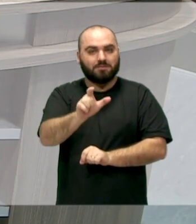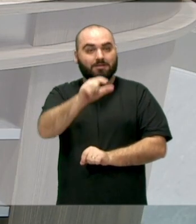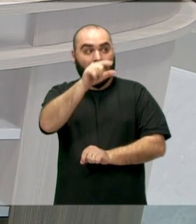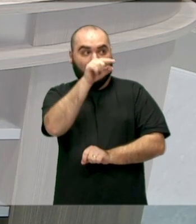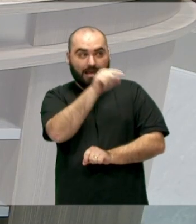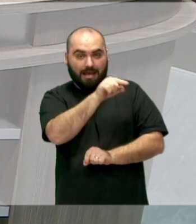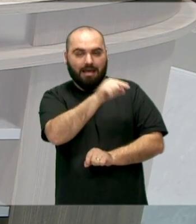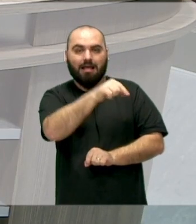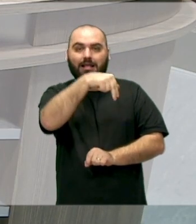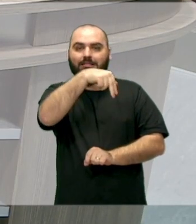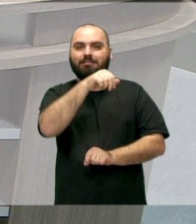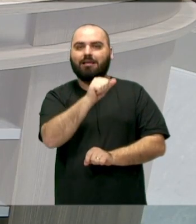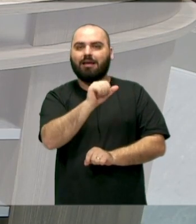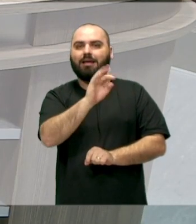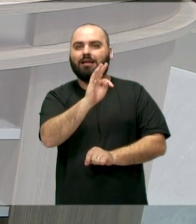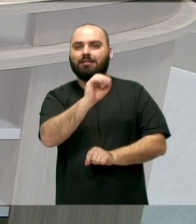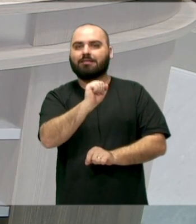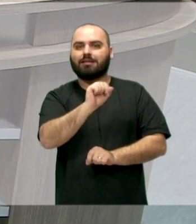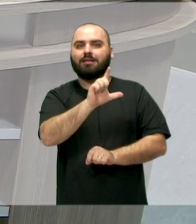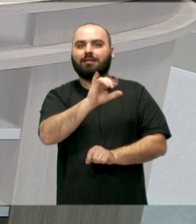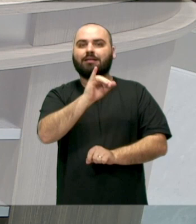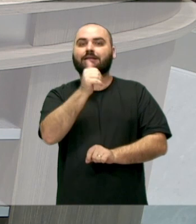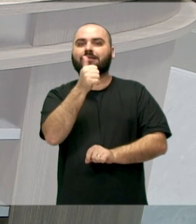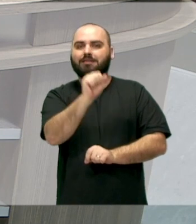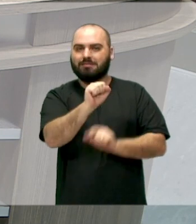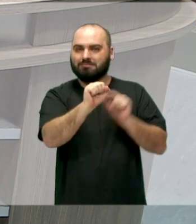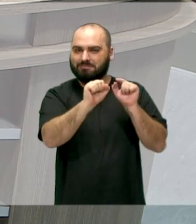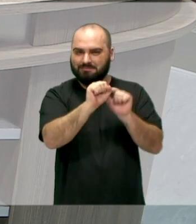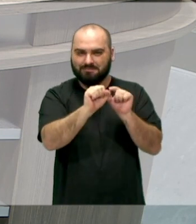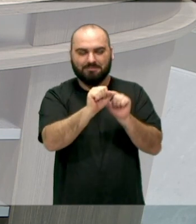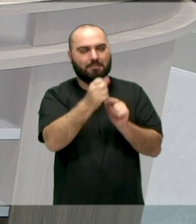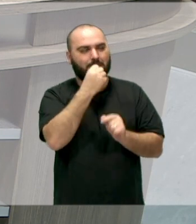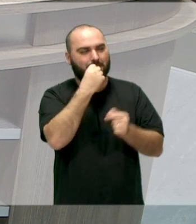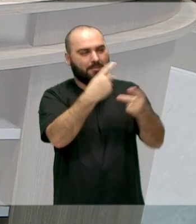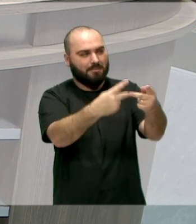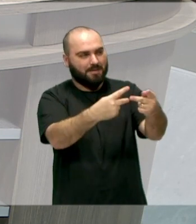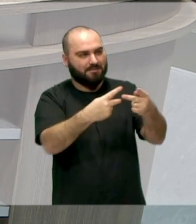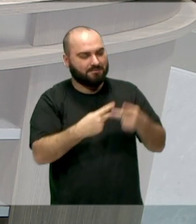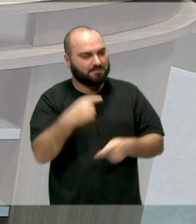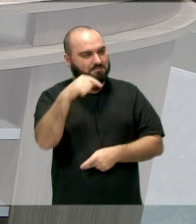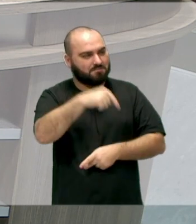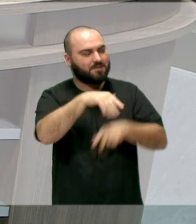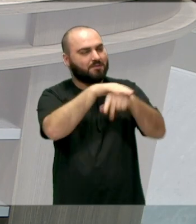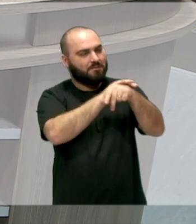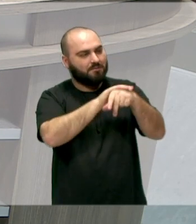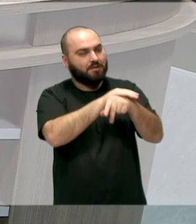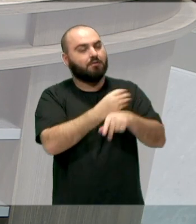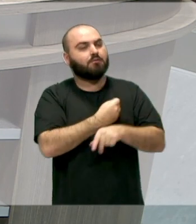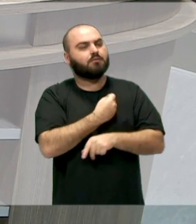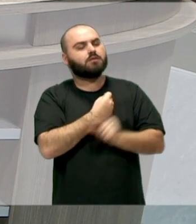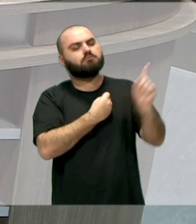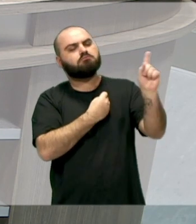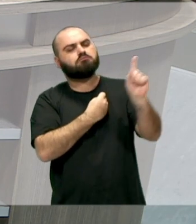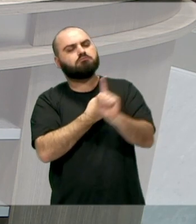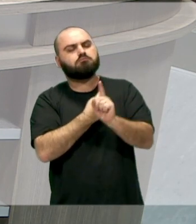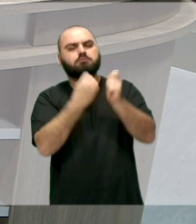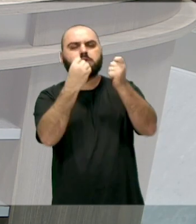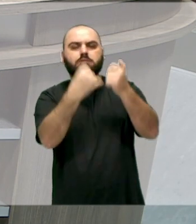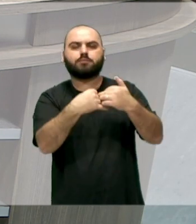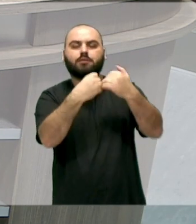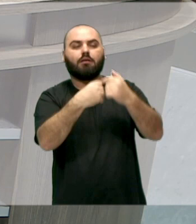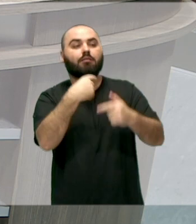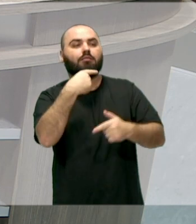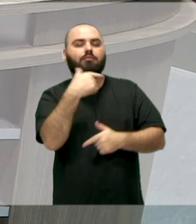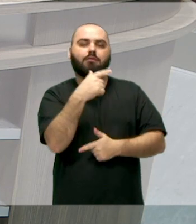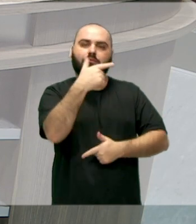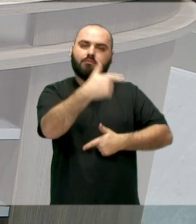nome, Natália Uriarte Vieira. Seja muito bem-vinda aqui para conversar com a gente um pouquinho sobre essa tua